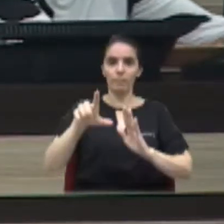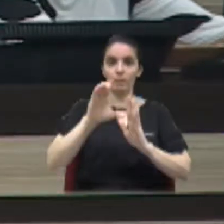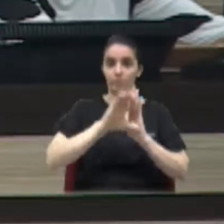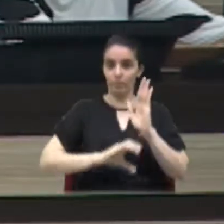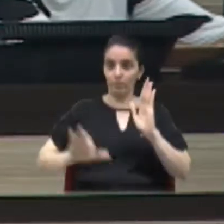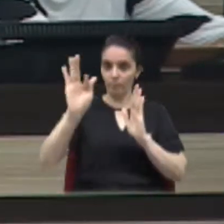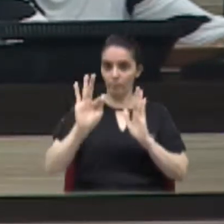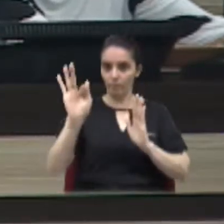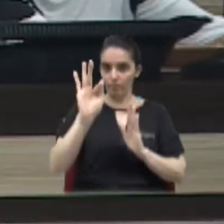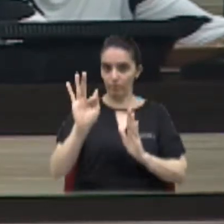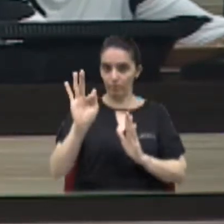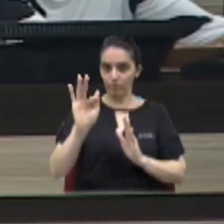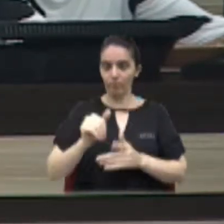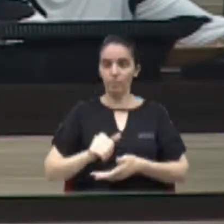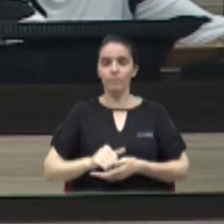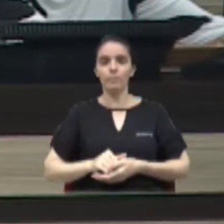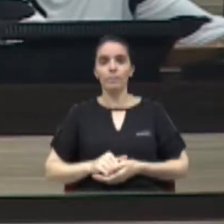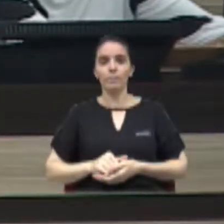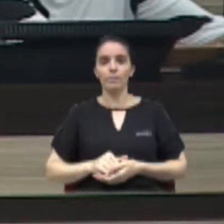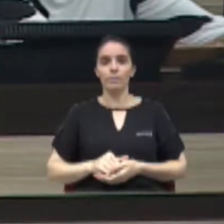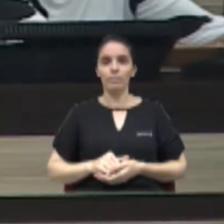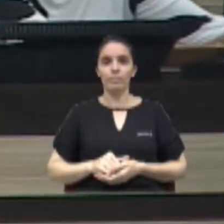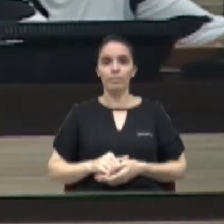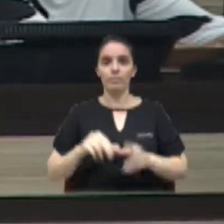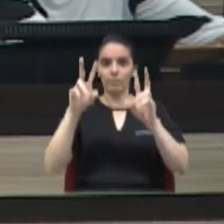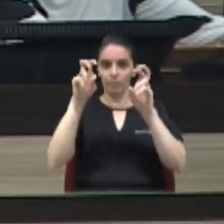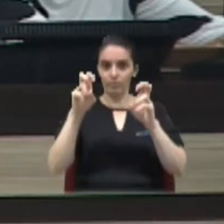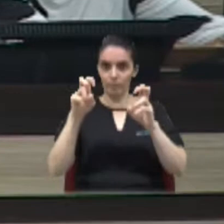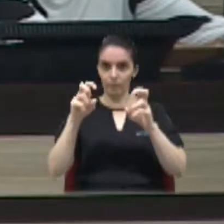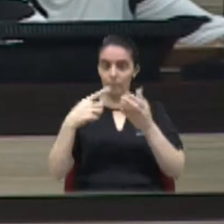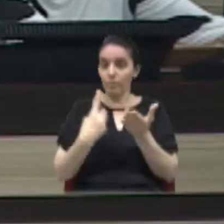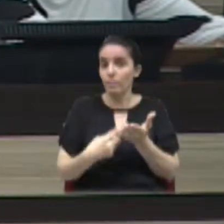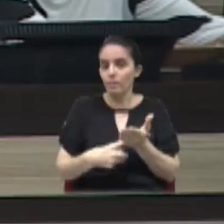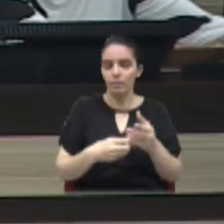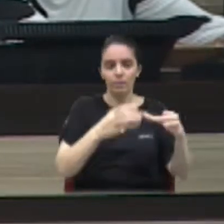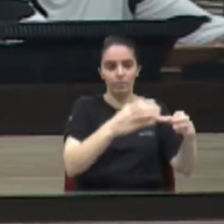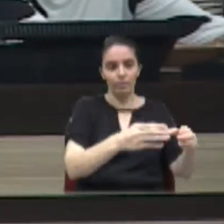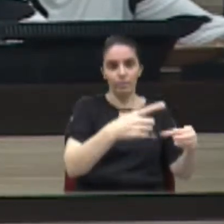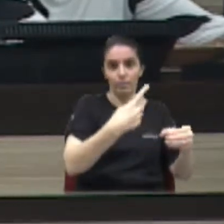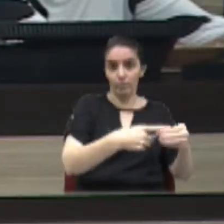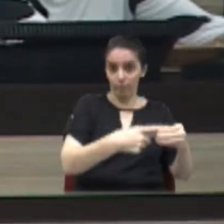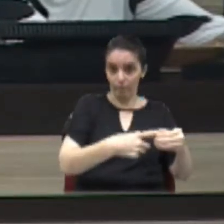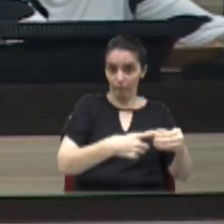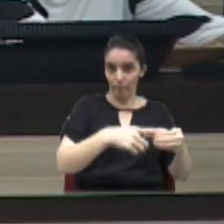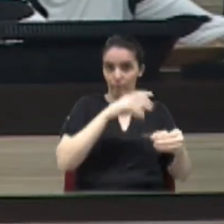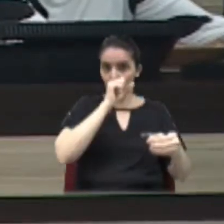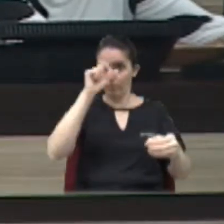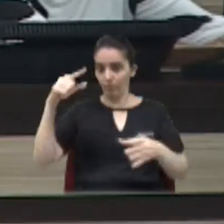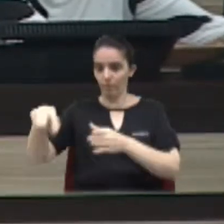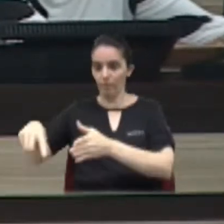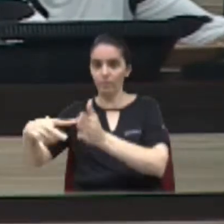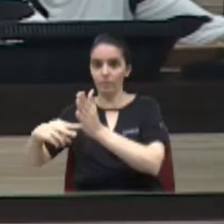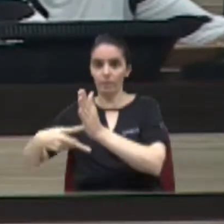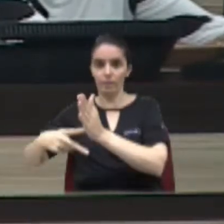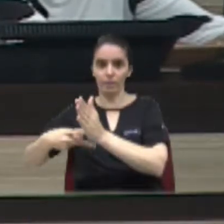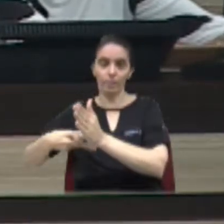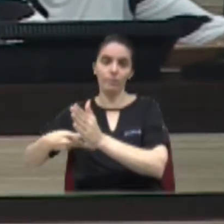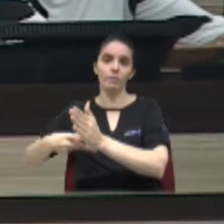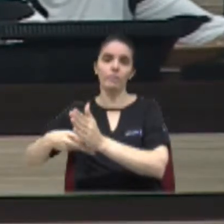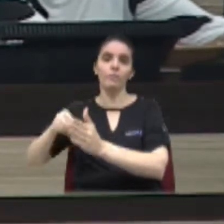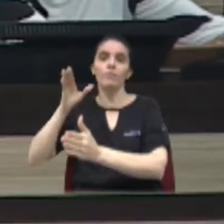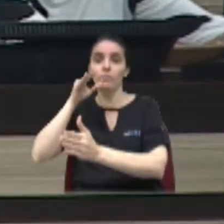demais previsões constantes do termo de acordo firmado entre o município de Limeira e o Sindicato dos Funcionários e